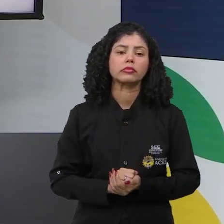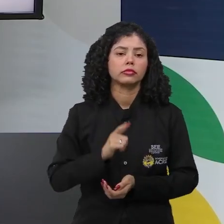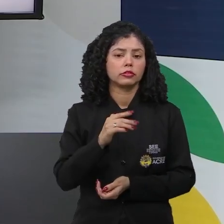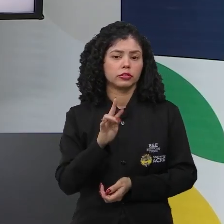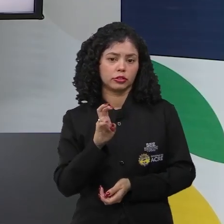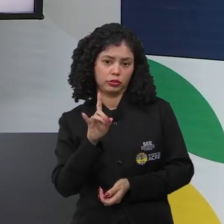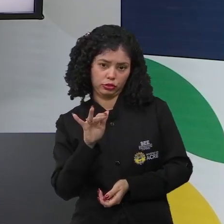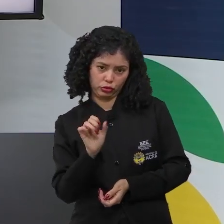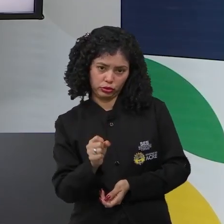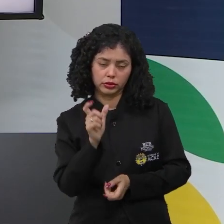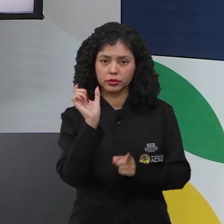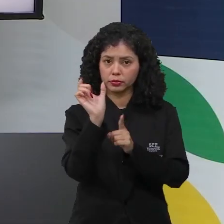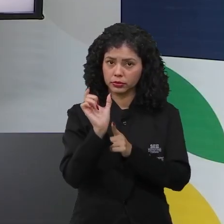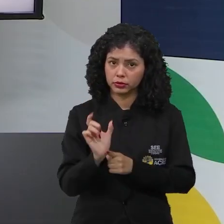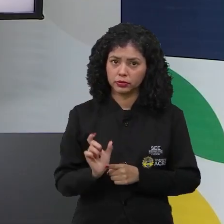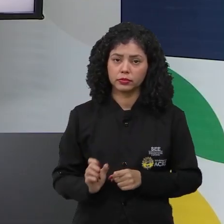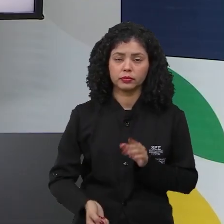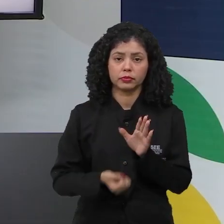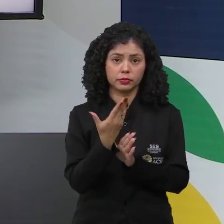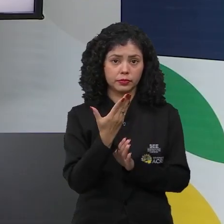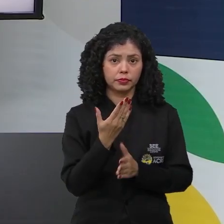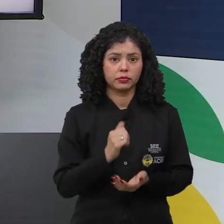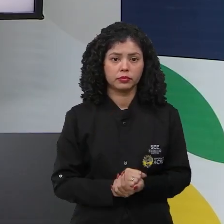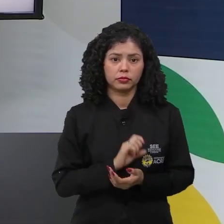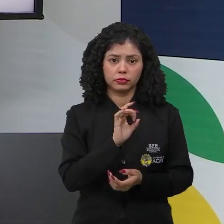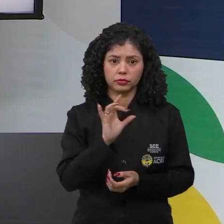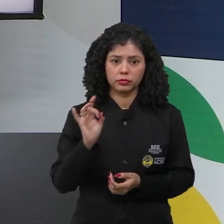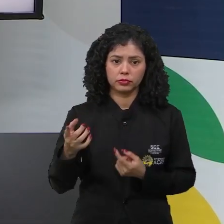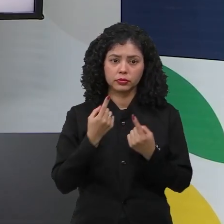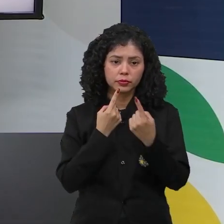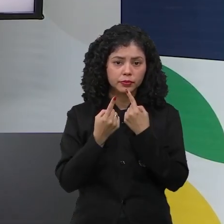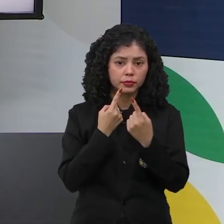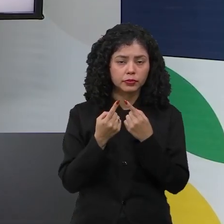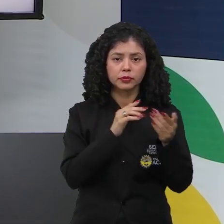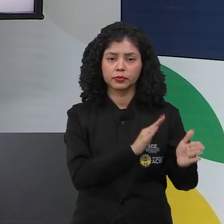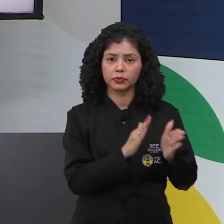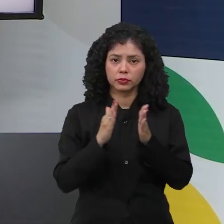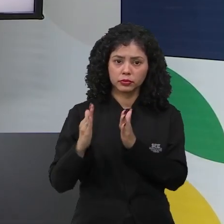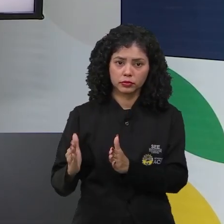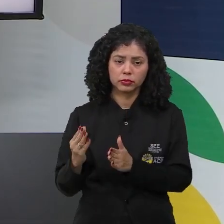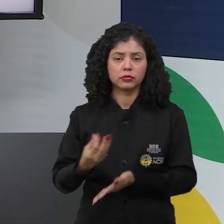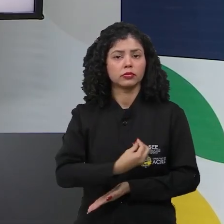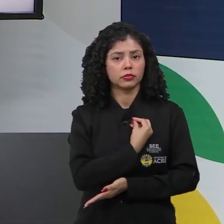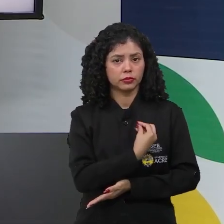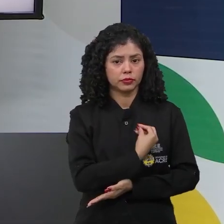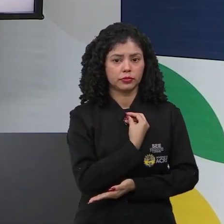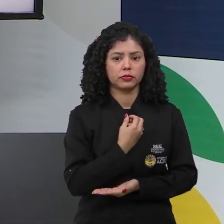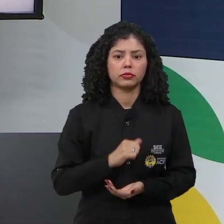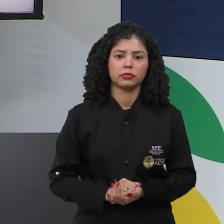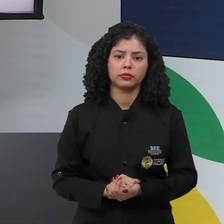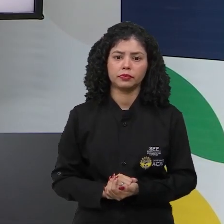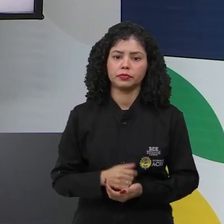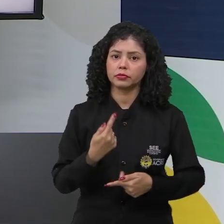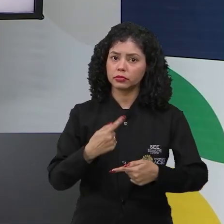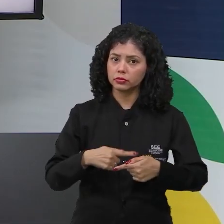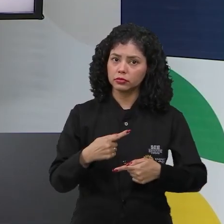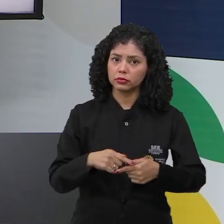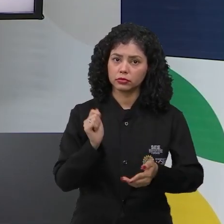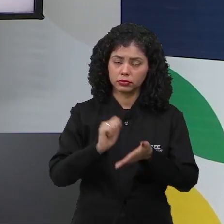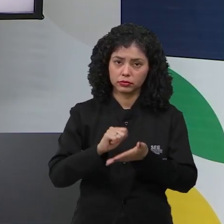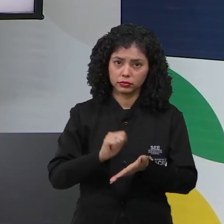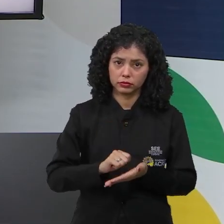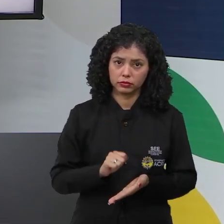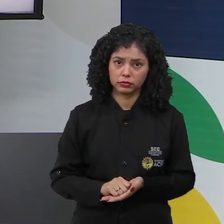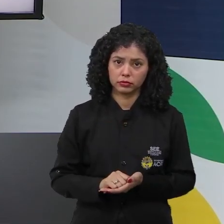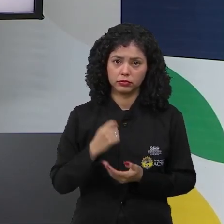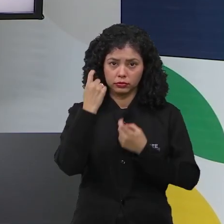gírias, vai surgindo palavras novas, cada um se comunica a partir da sua vivência. Então, a gramática descritiva,